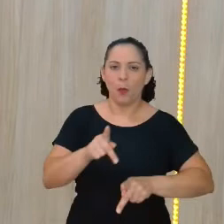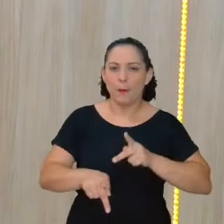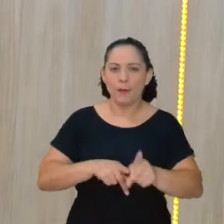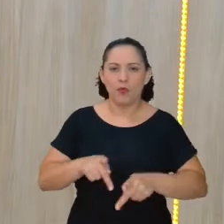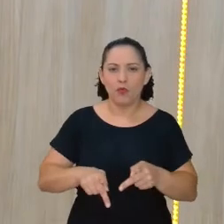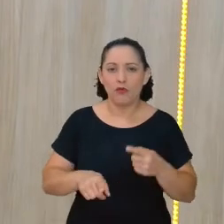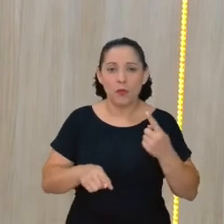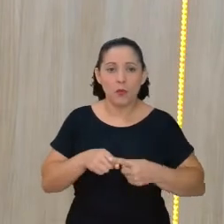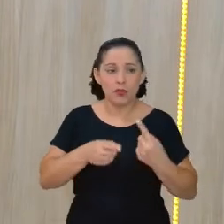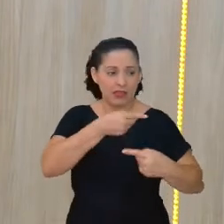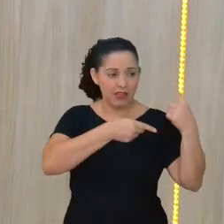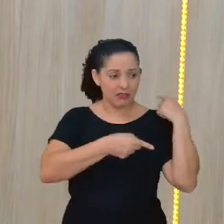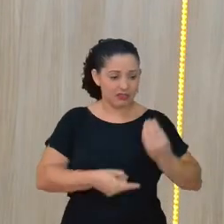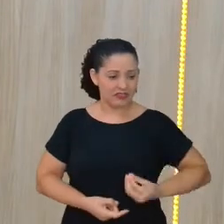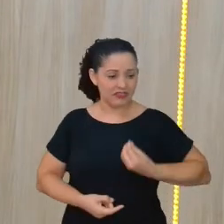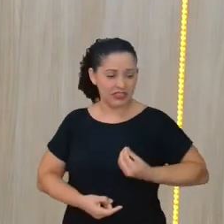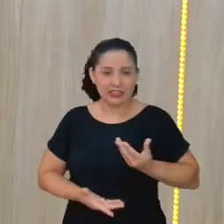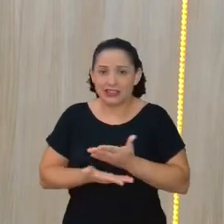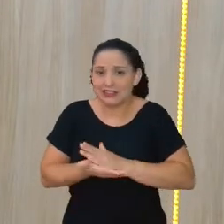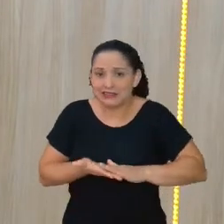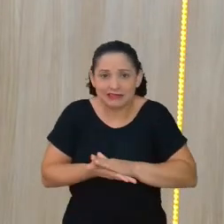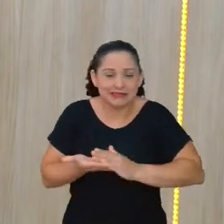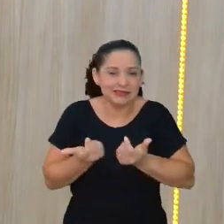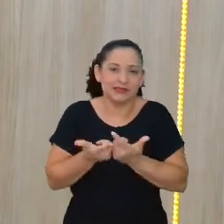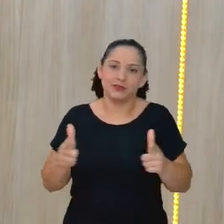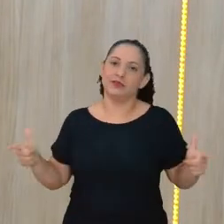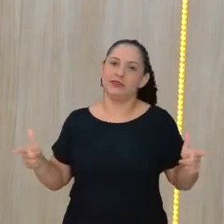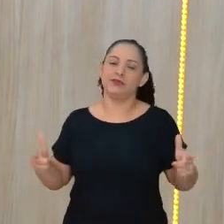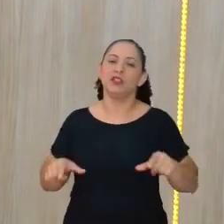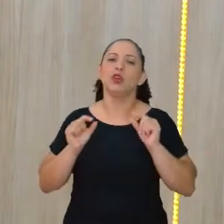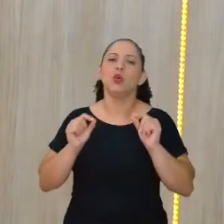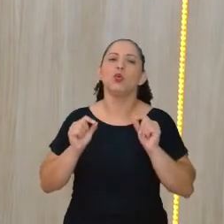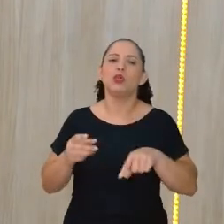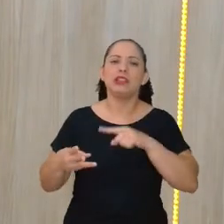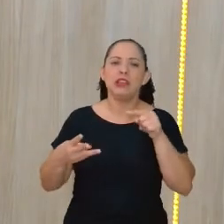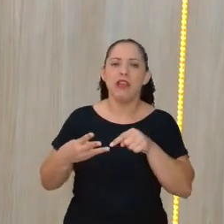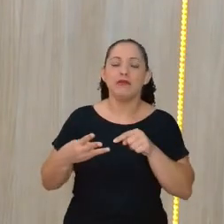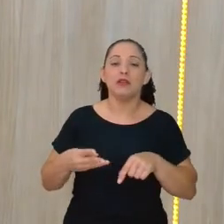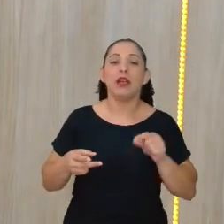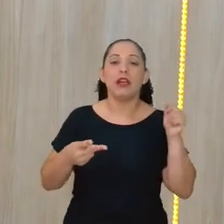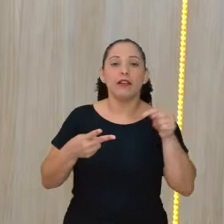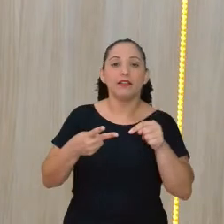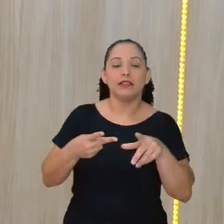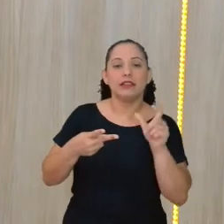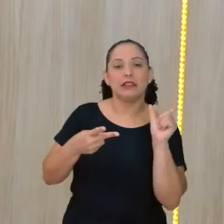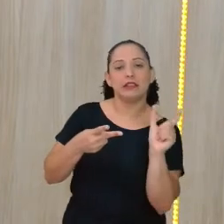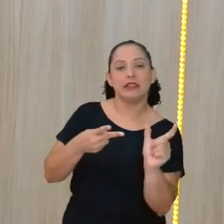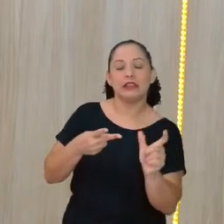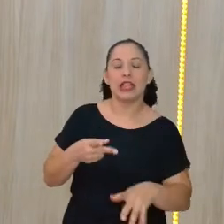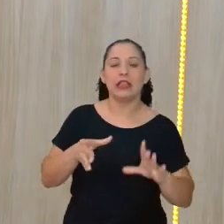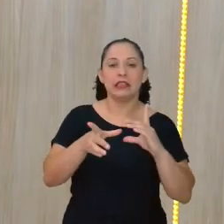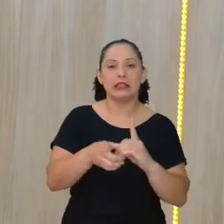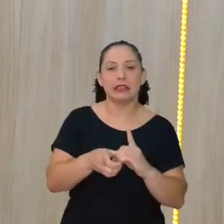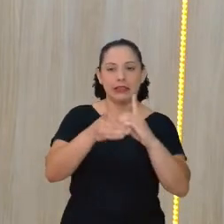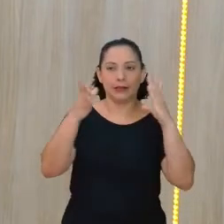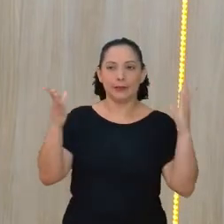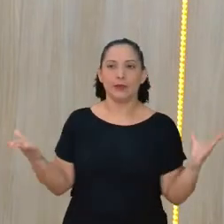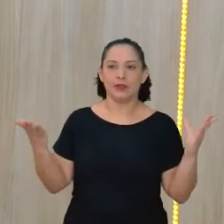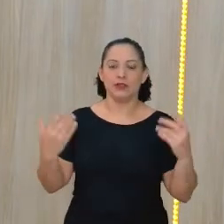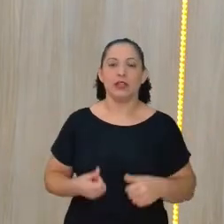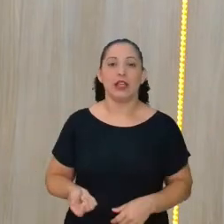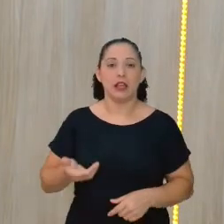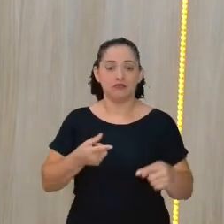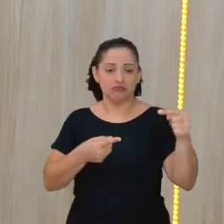teve. E vamos entender o que é soberania? Vamos entender o que é democracia, tá? Governo, minha gente, é a